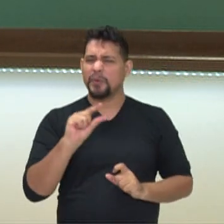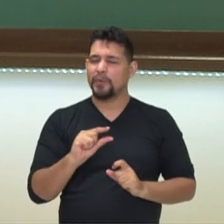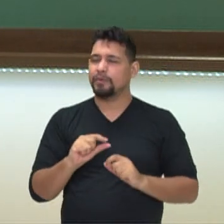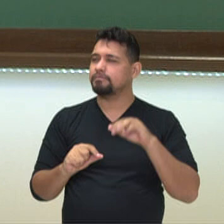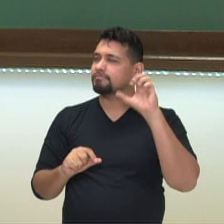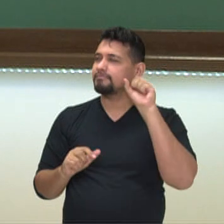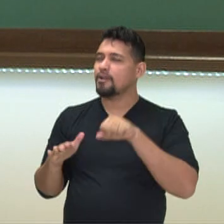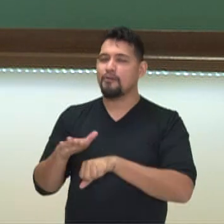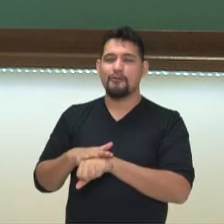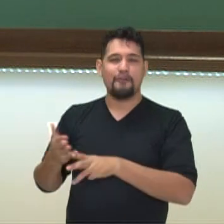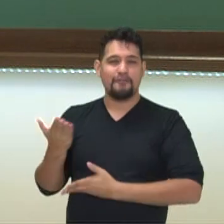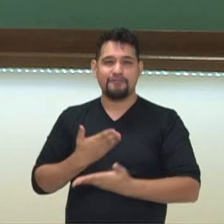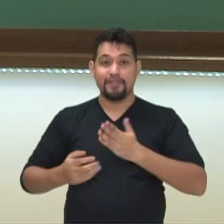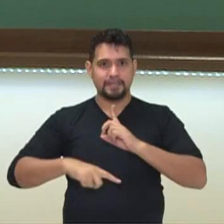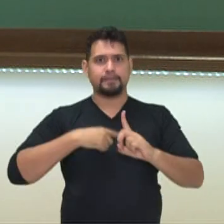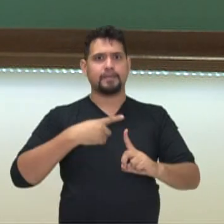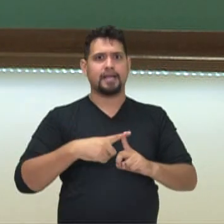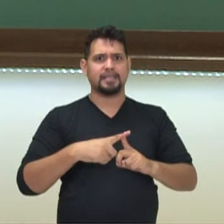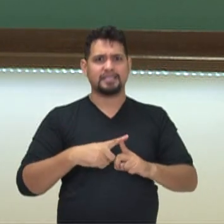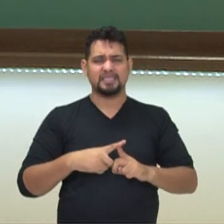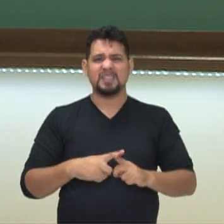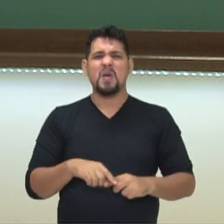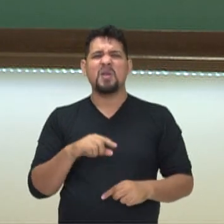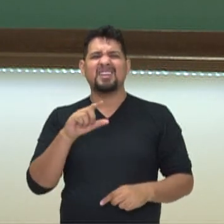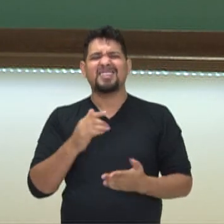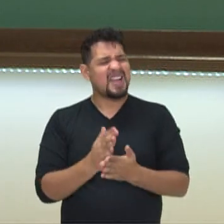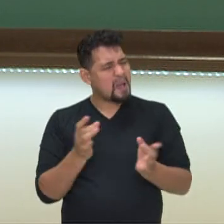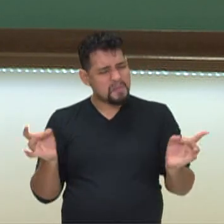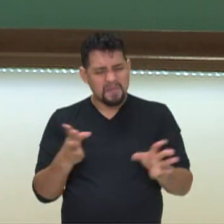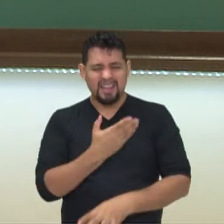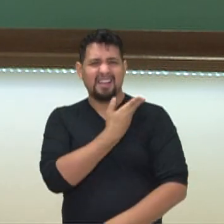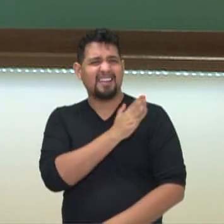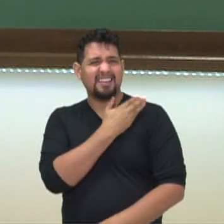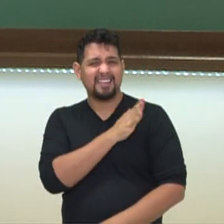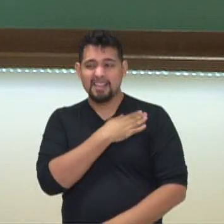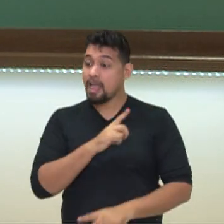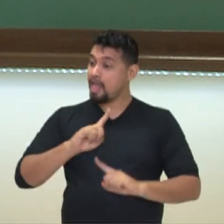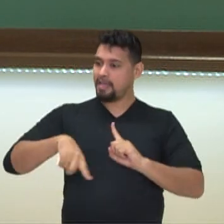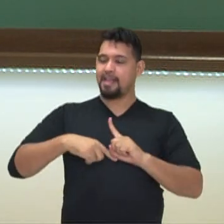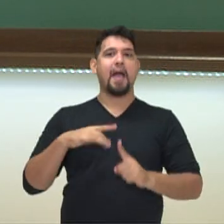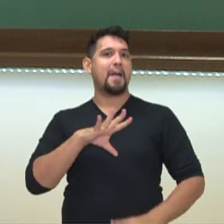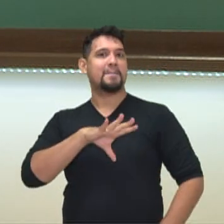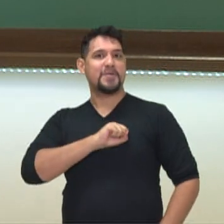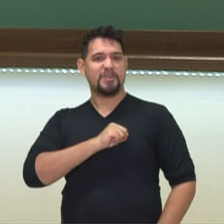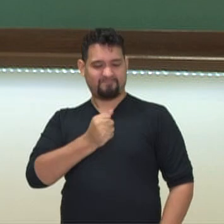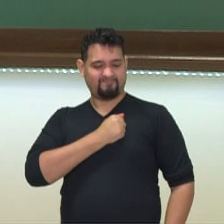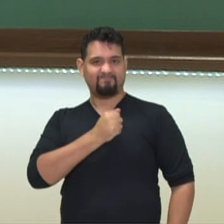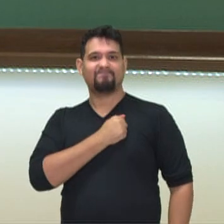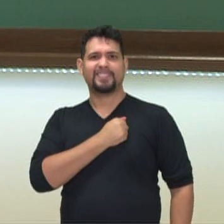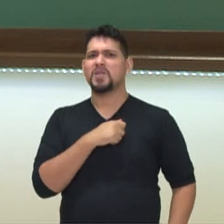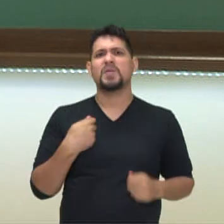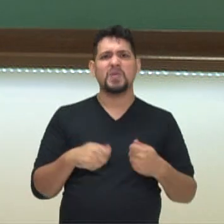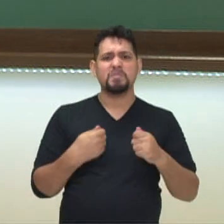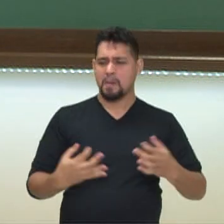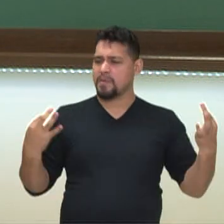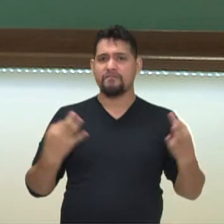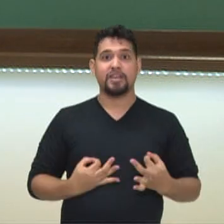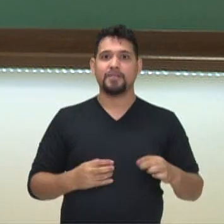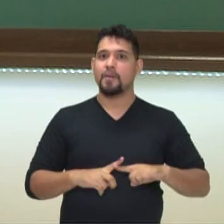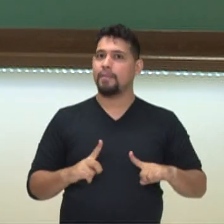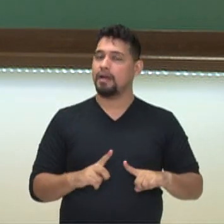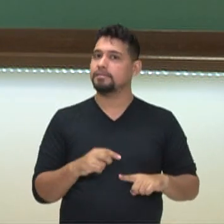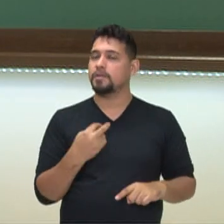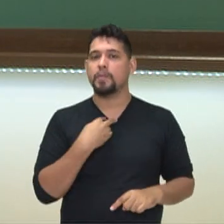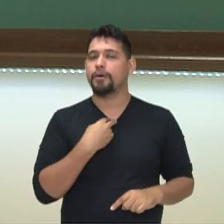ouça mais. Seja menos preconceito, seja mais amor no peito. Não precisa ser perfeito, mas